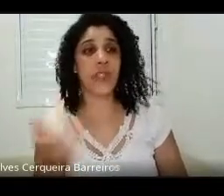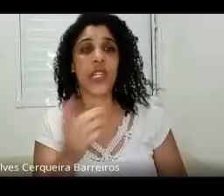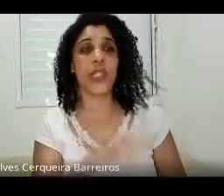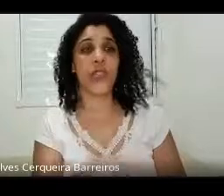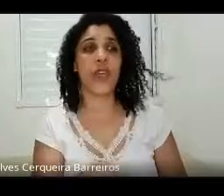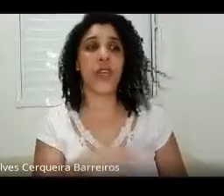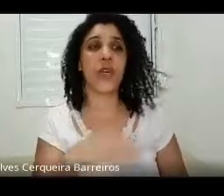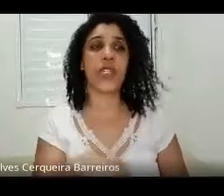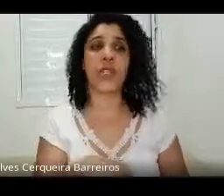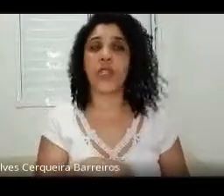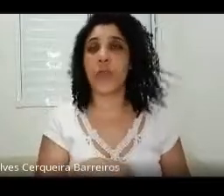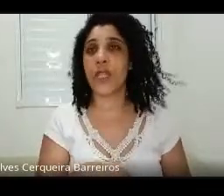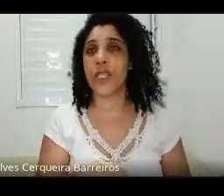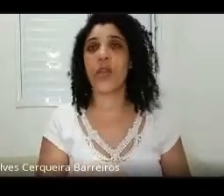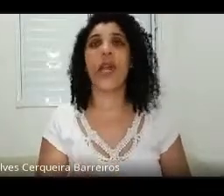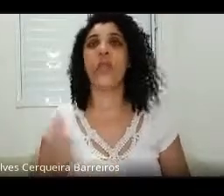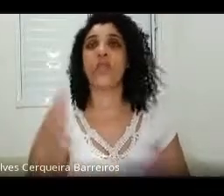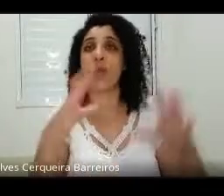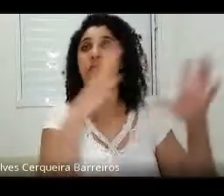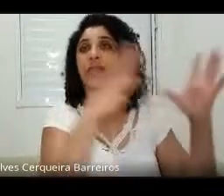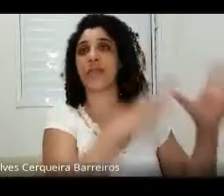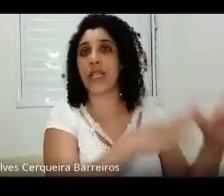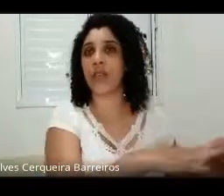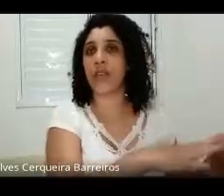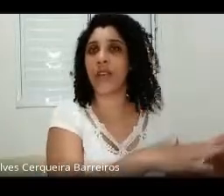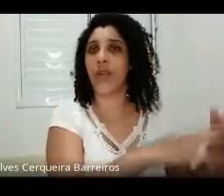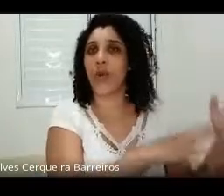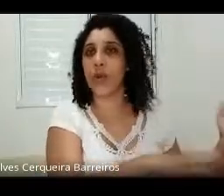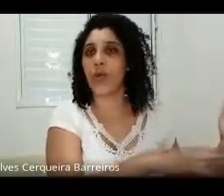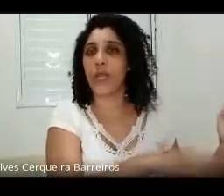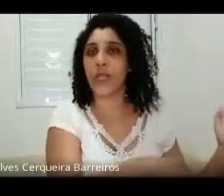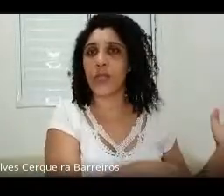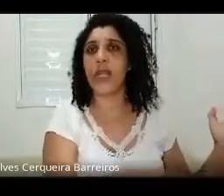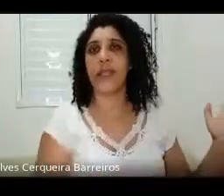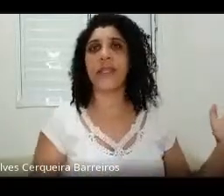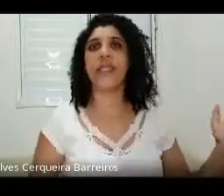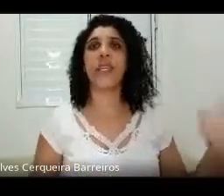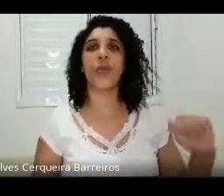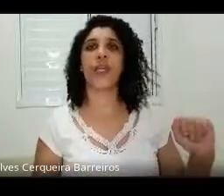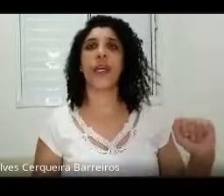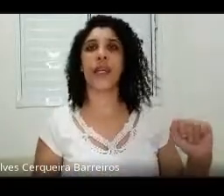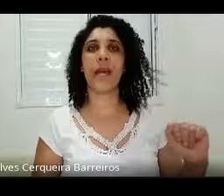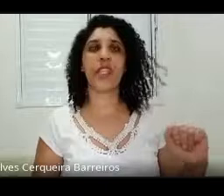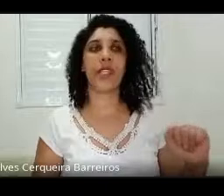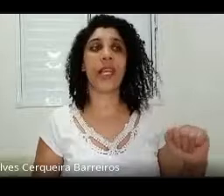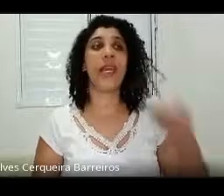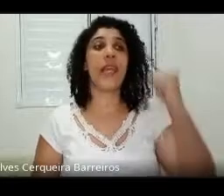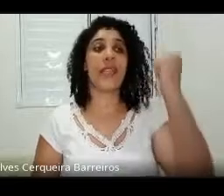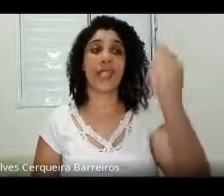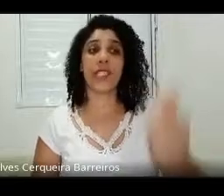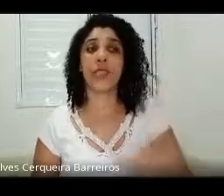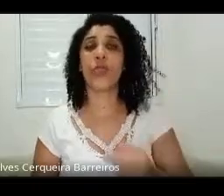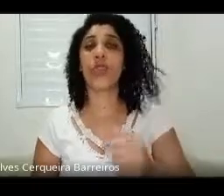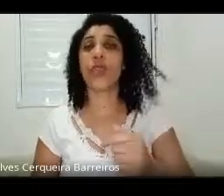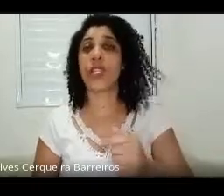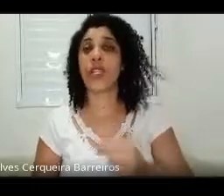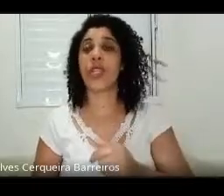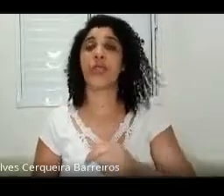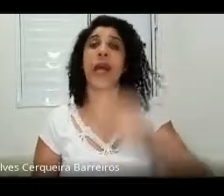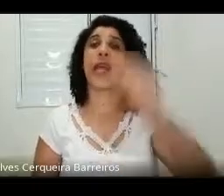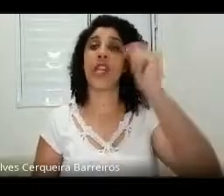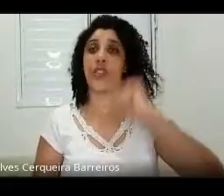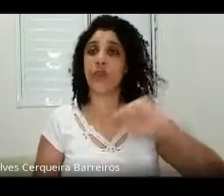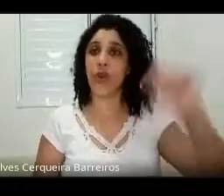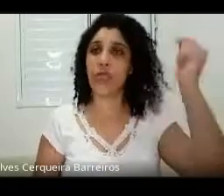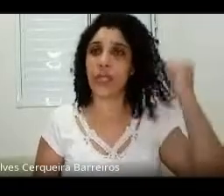expressiva e linguisticamente inferior ao sistema de comunicação oral. Então, tem tudo a ver com o mito anterior da gramática, né? E essa questão do conteúdo